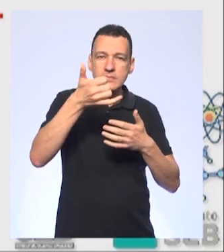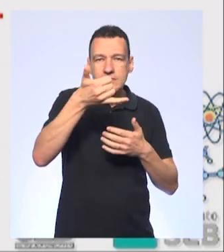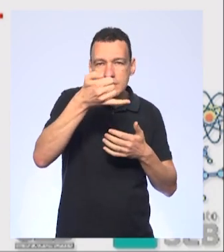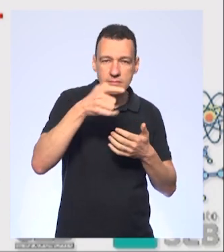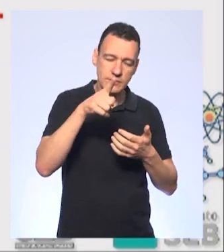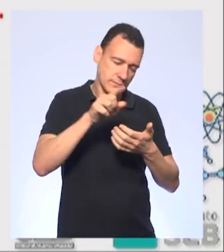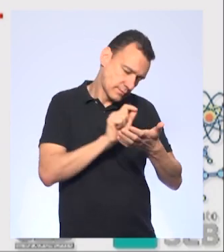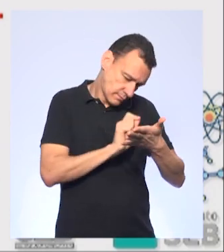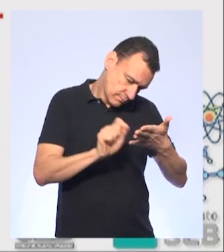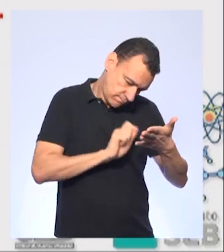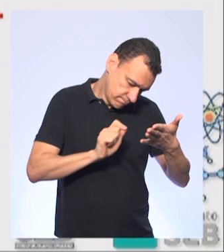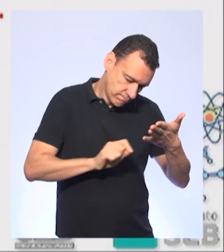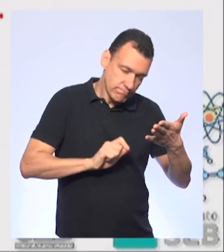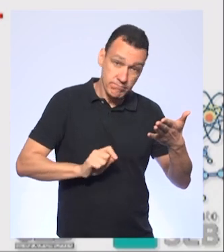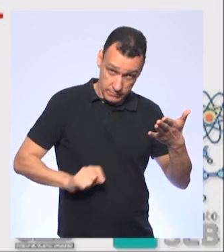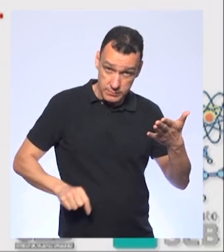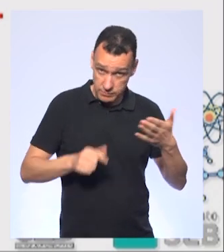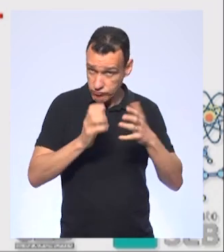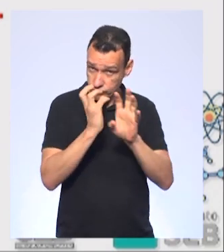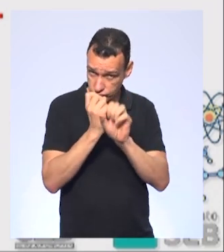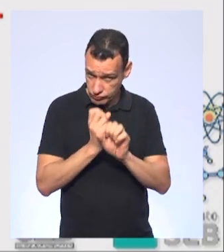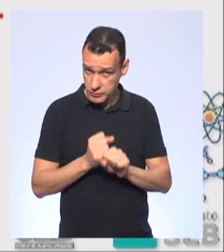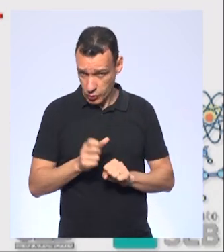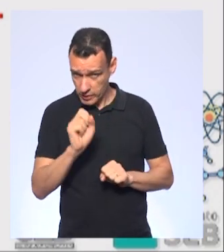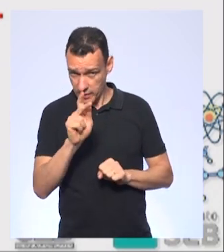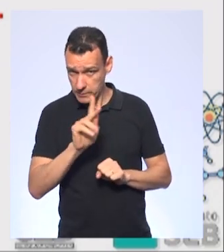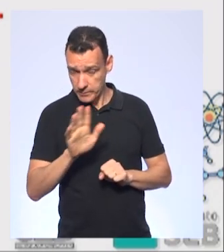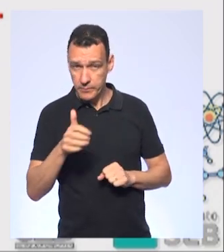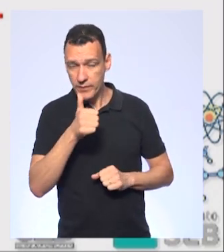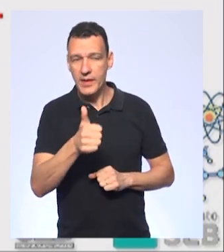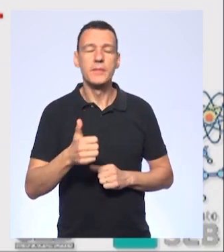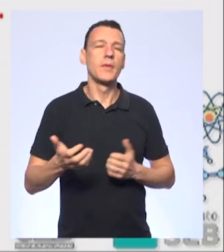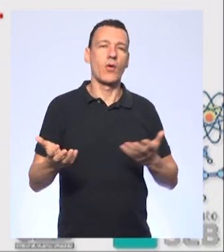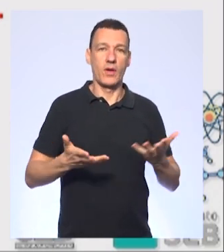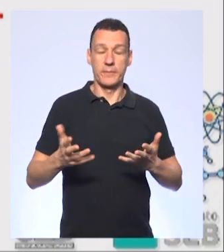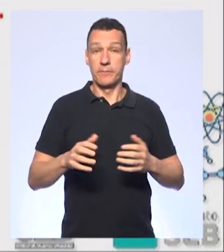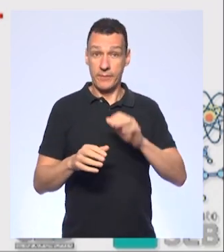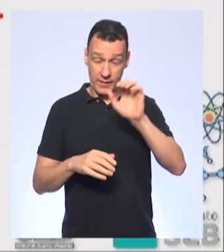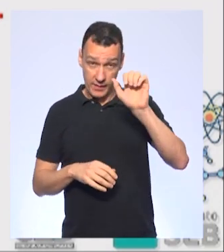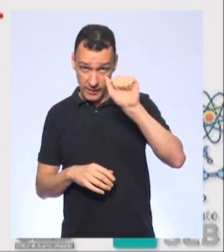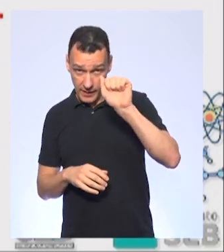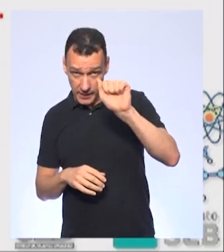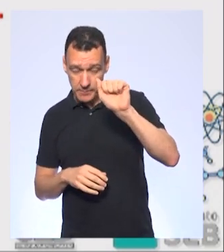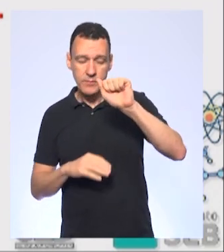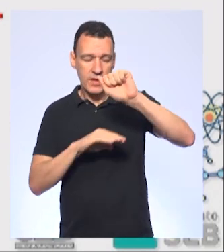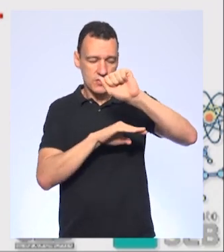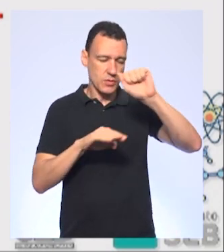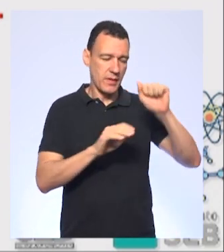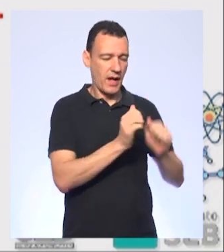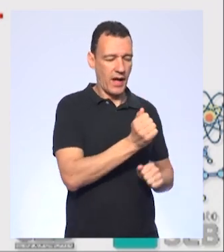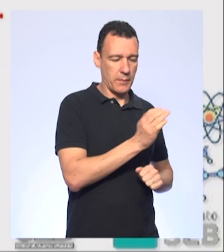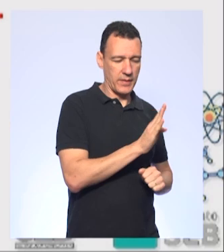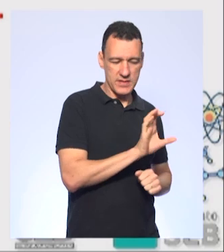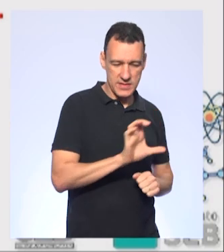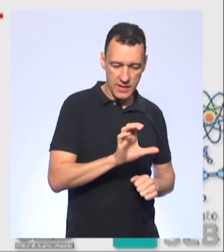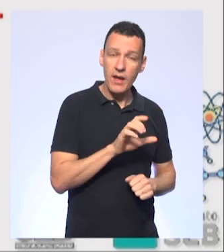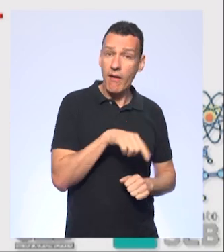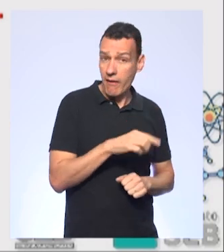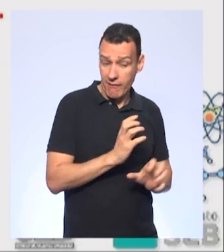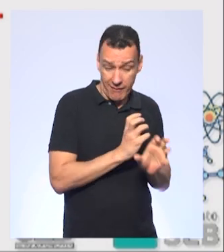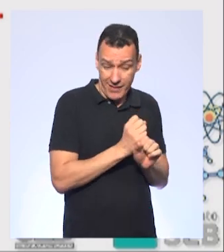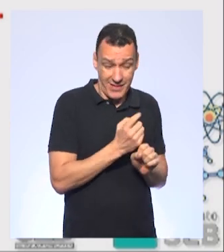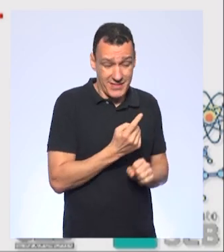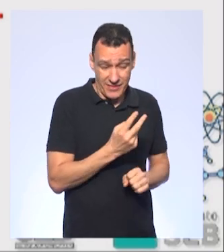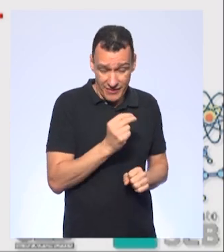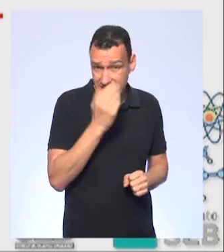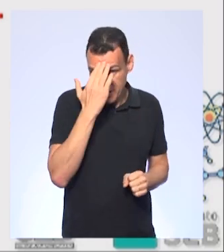essas contas comigo. Prestem atenção. Vai ficar assim, A sobre A mais B mais C, que é 120, não é?